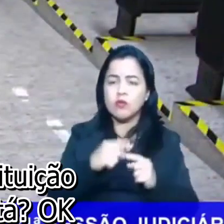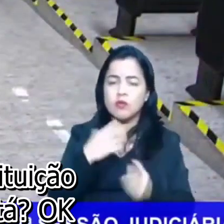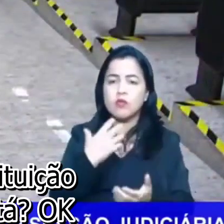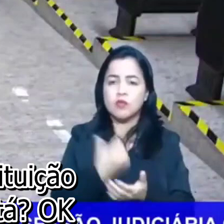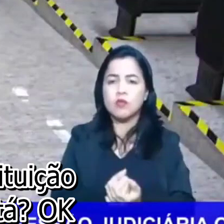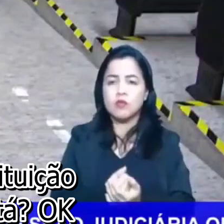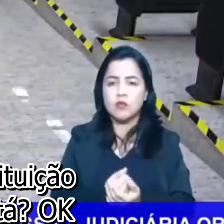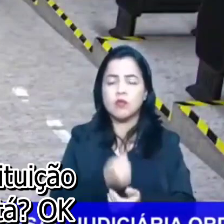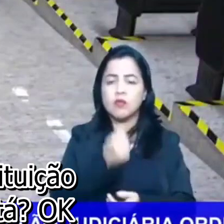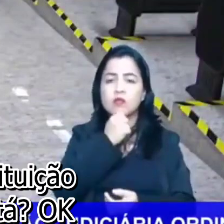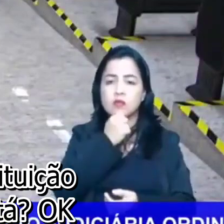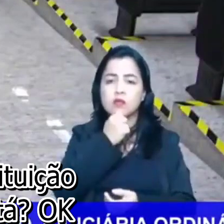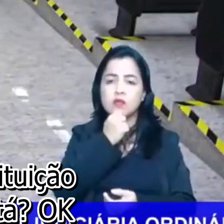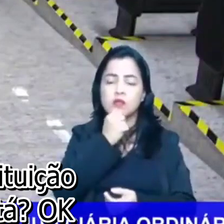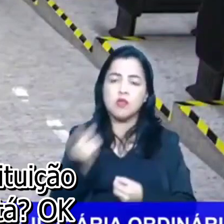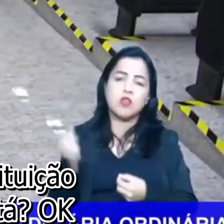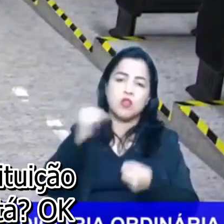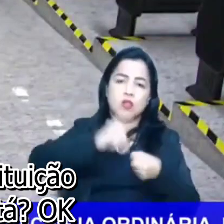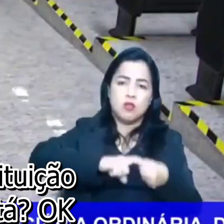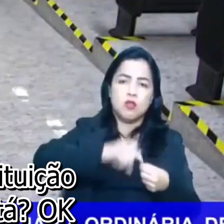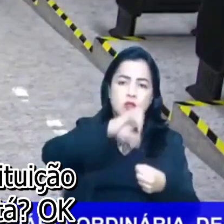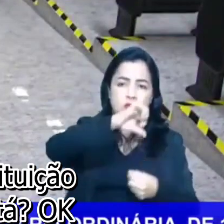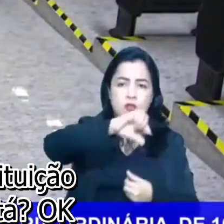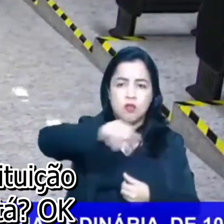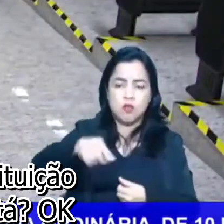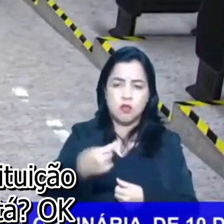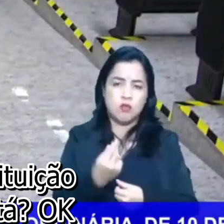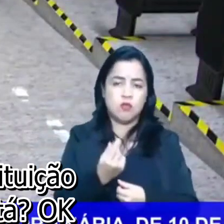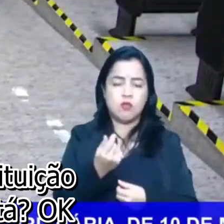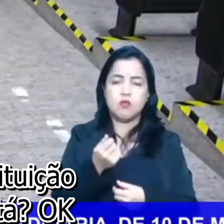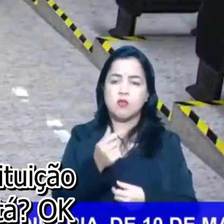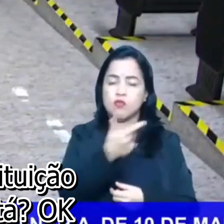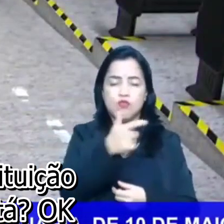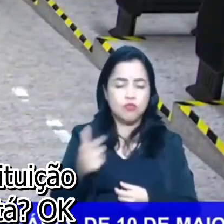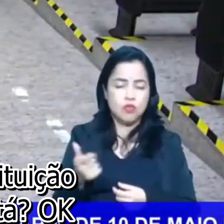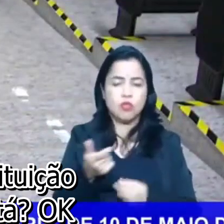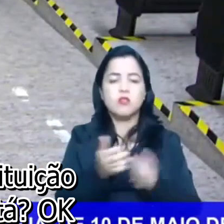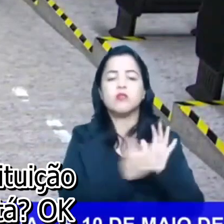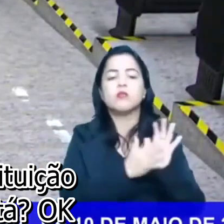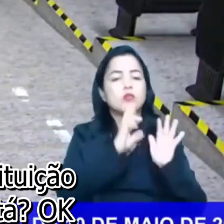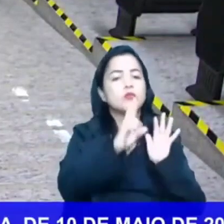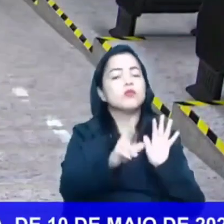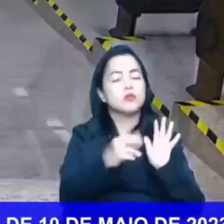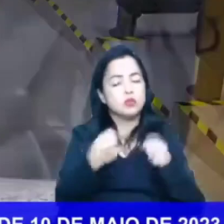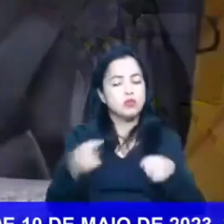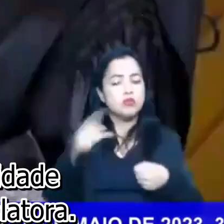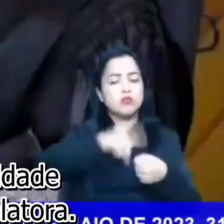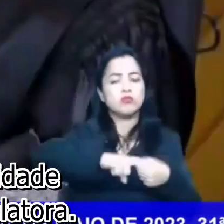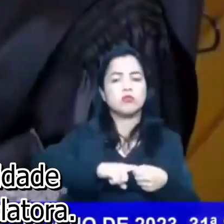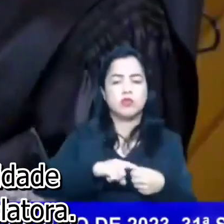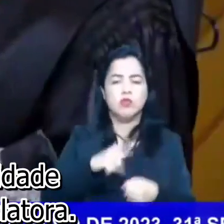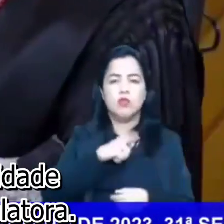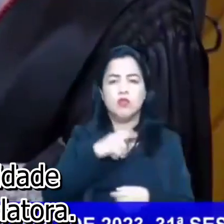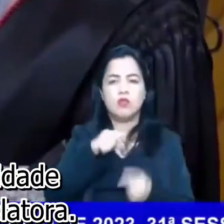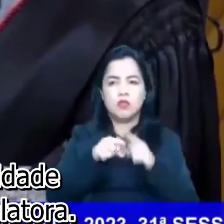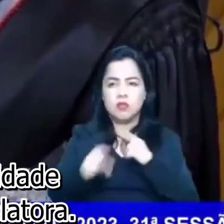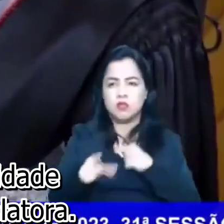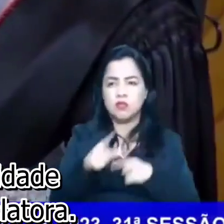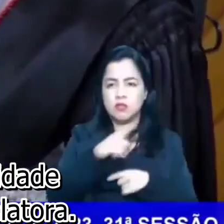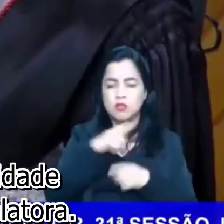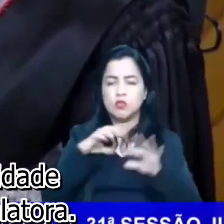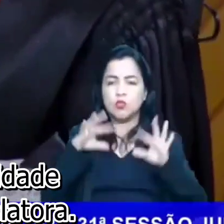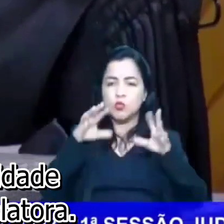da restituição, desculpa. Além da restituição de 9.000 que não restou comprovado. Tá? Ok. Então, contas desaprovadas